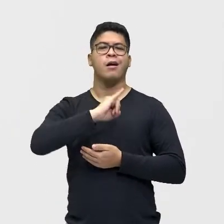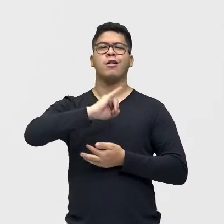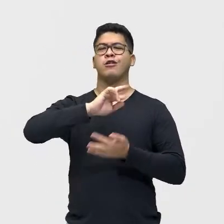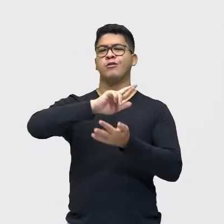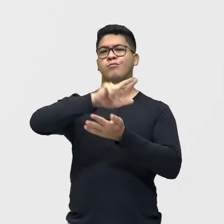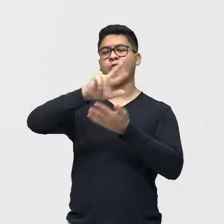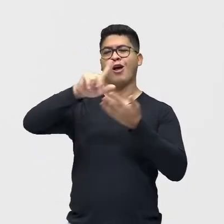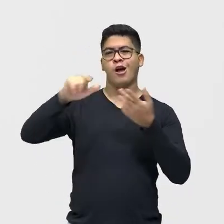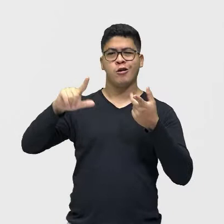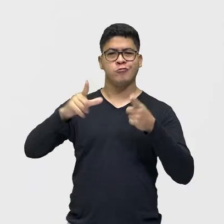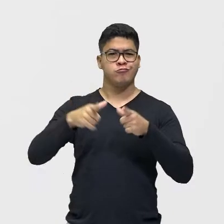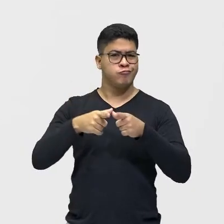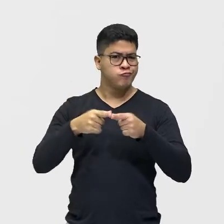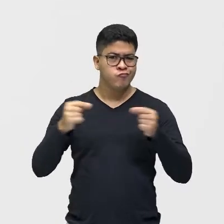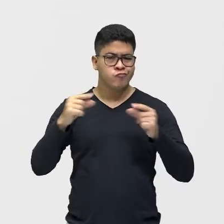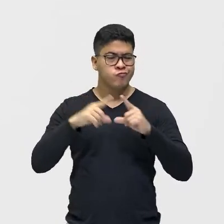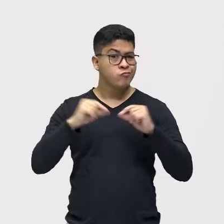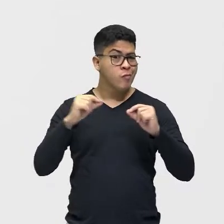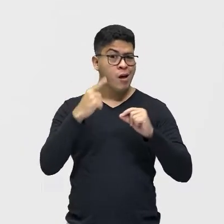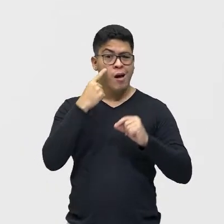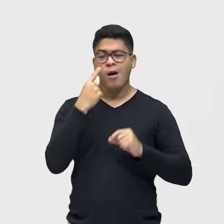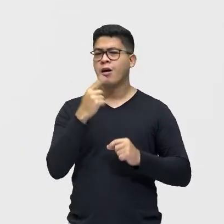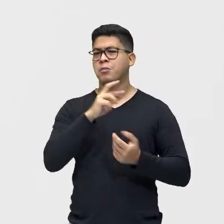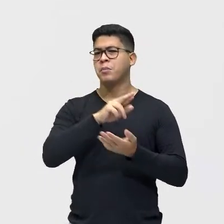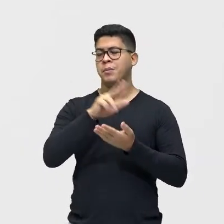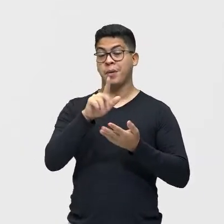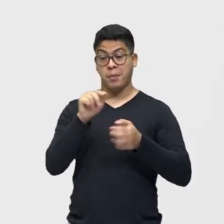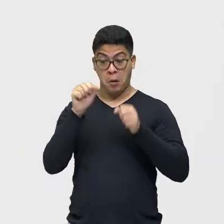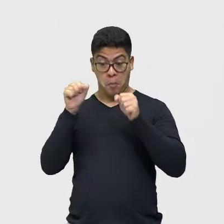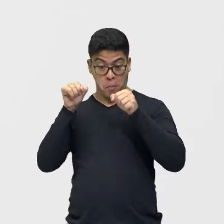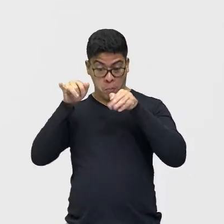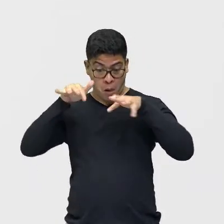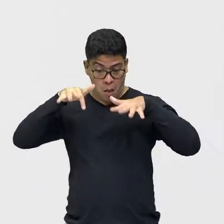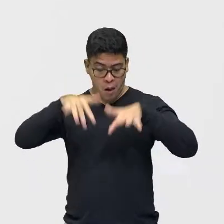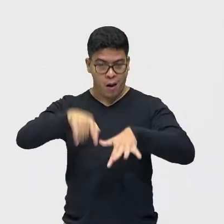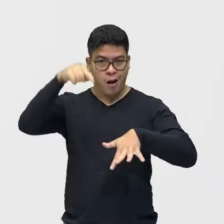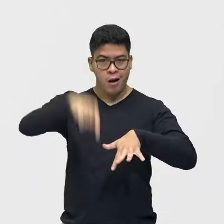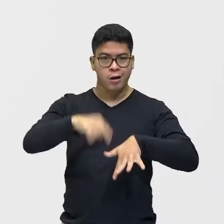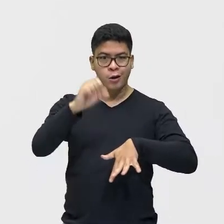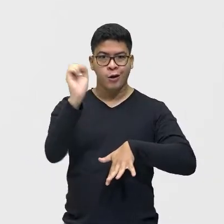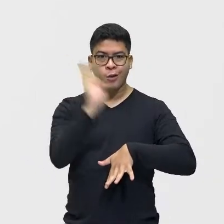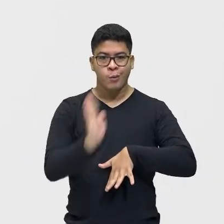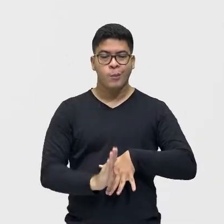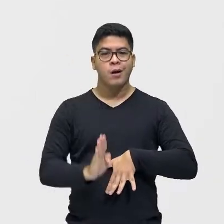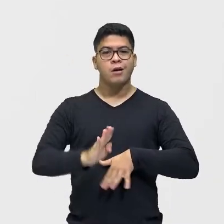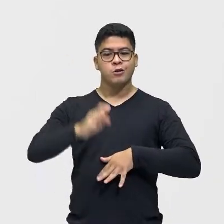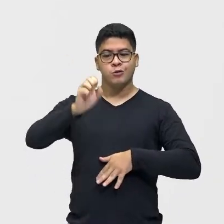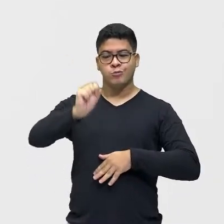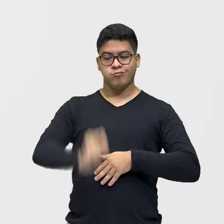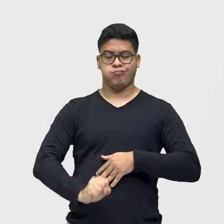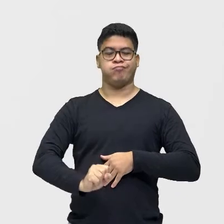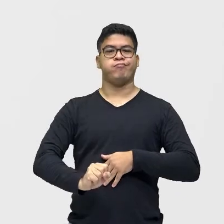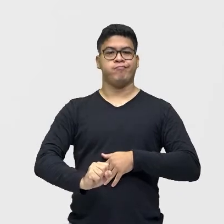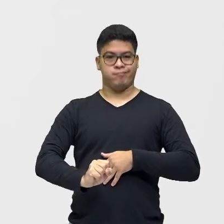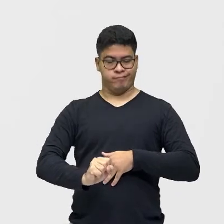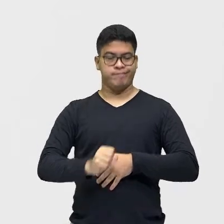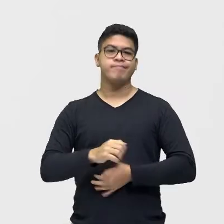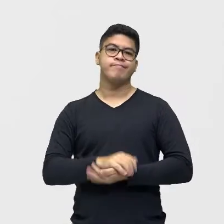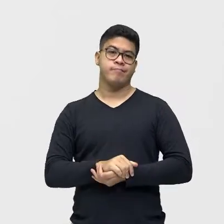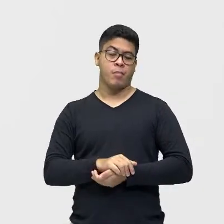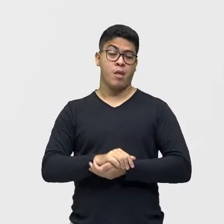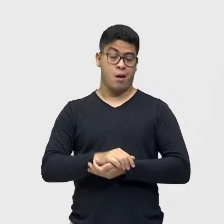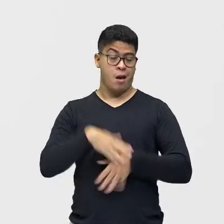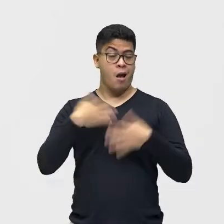outros. Eles contribuíram para a diversidade cultural do sul do Brasil. Bom, e uma dessas